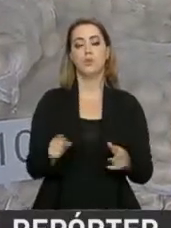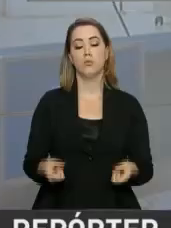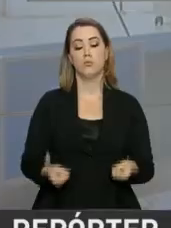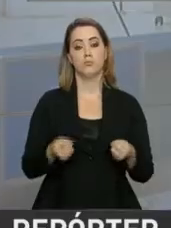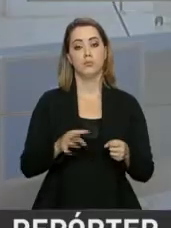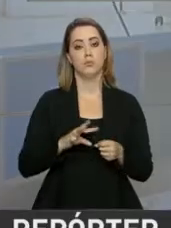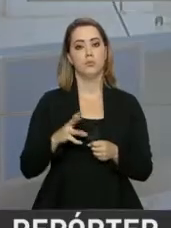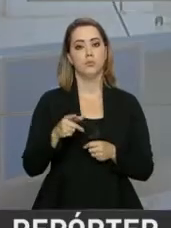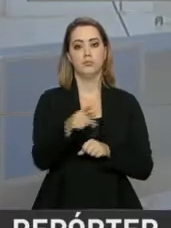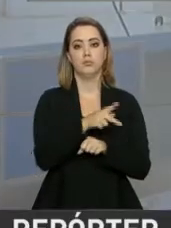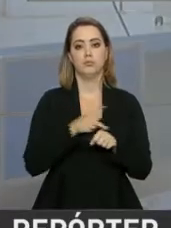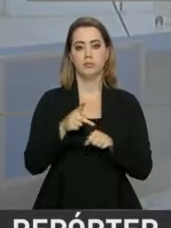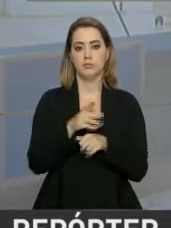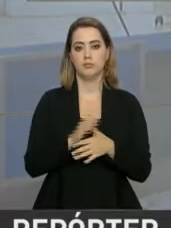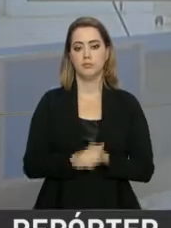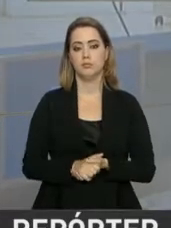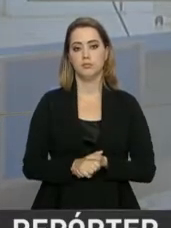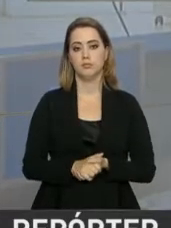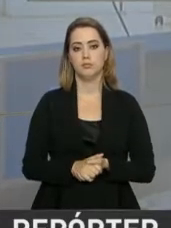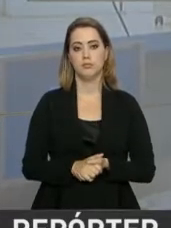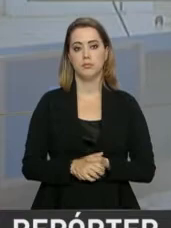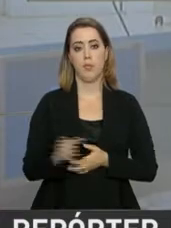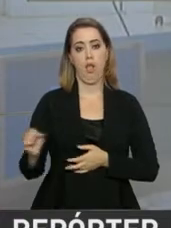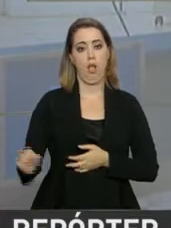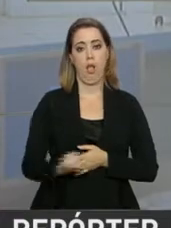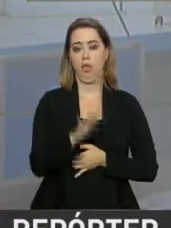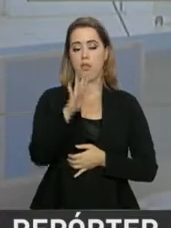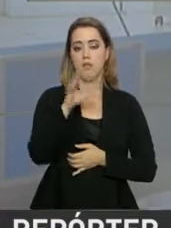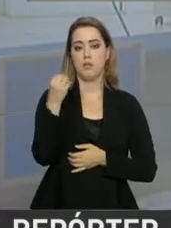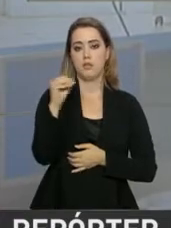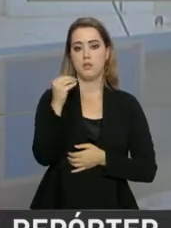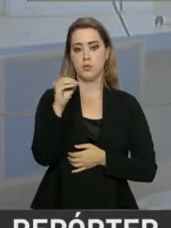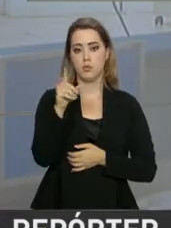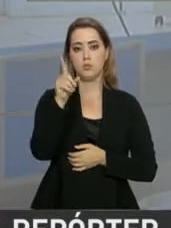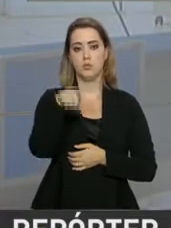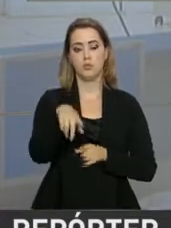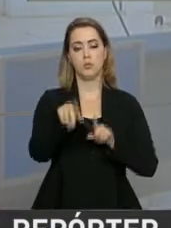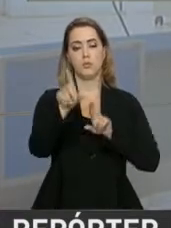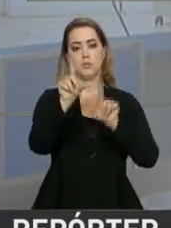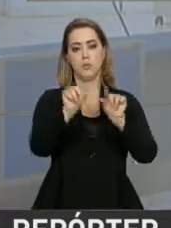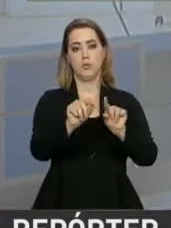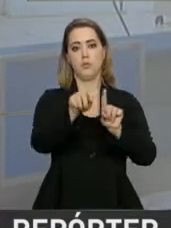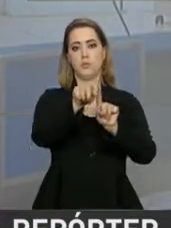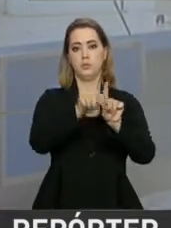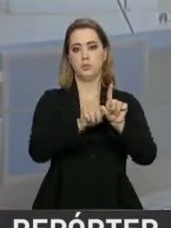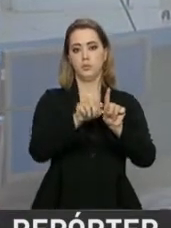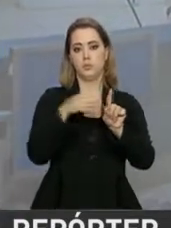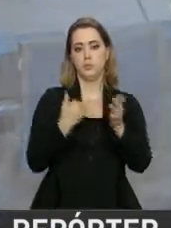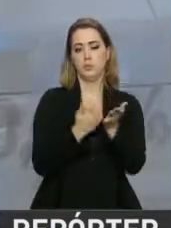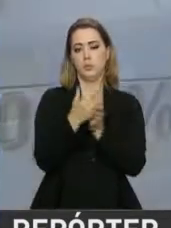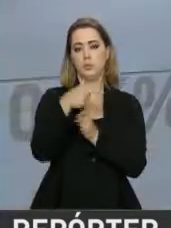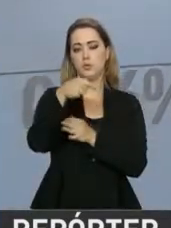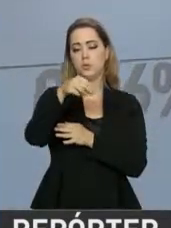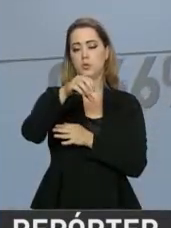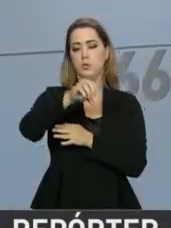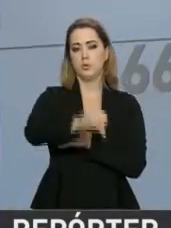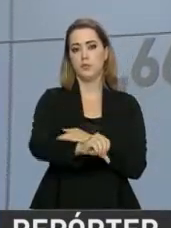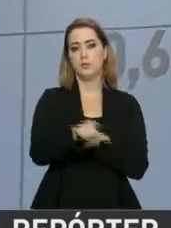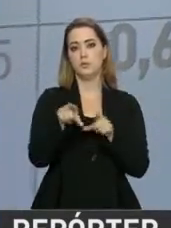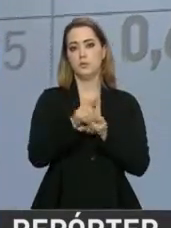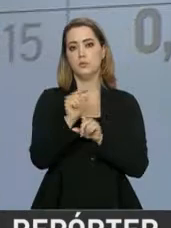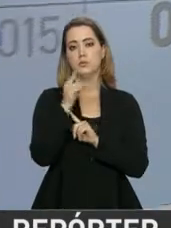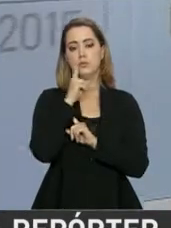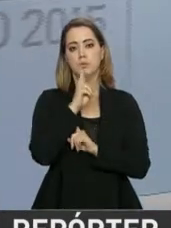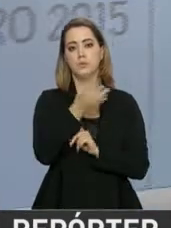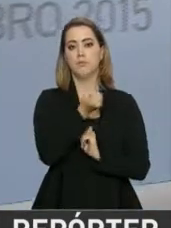país ea prévia da inflação de outubro é a menor para o mês desde 2009 vamos ver os números aqui no telão olha